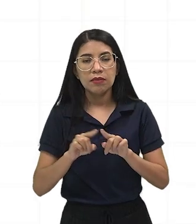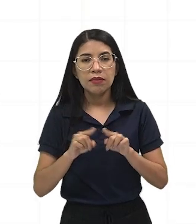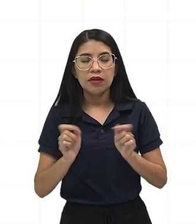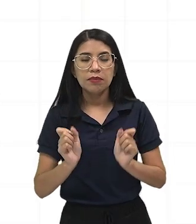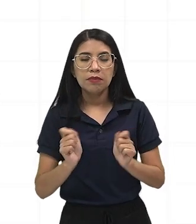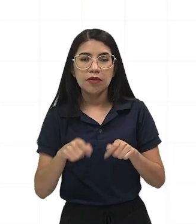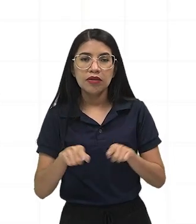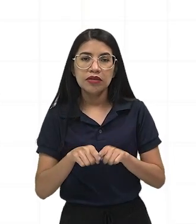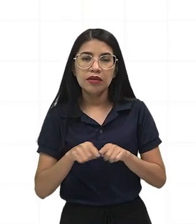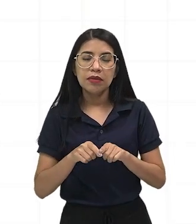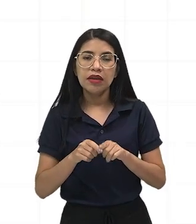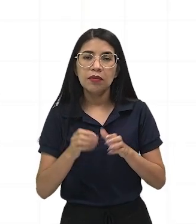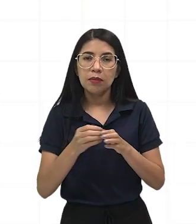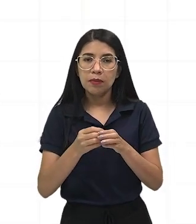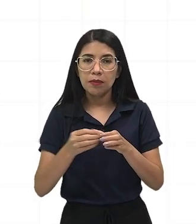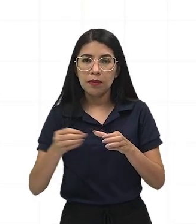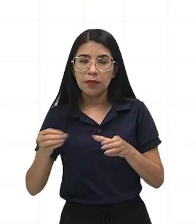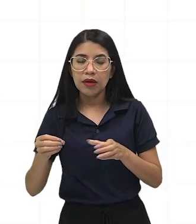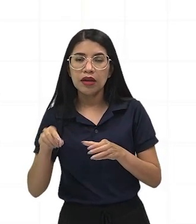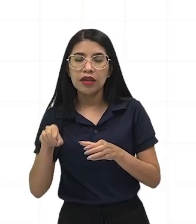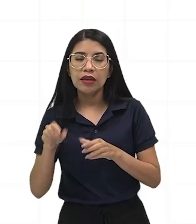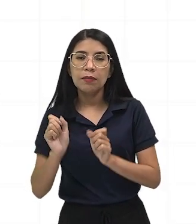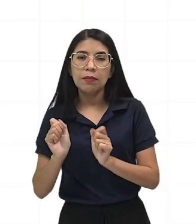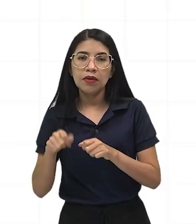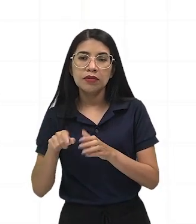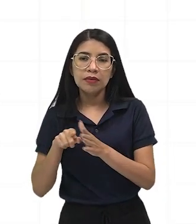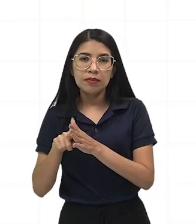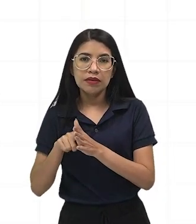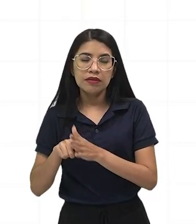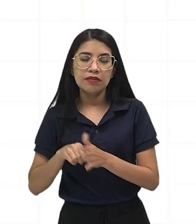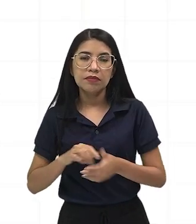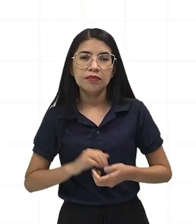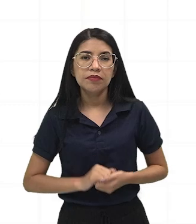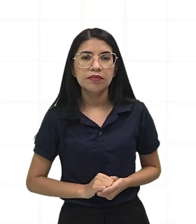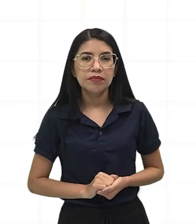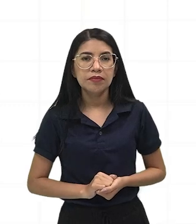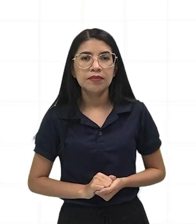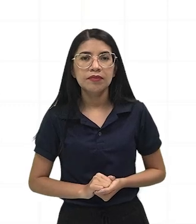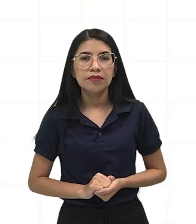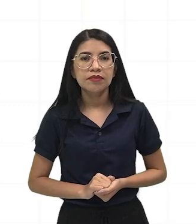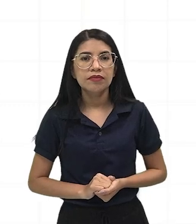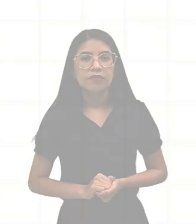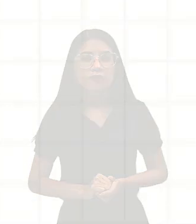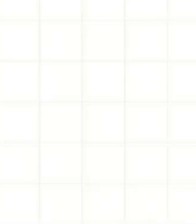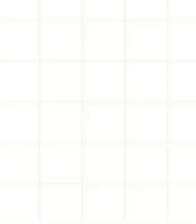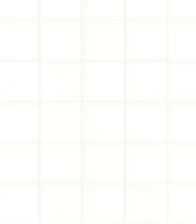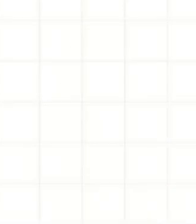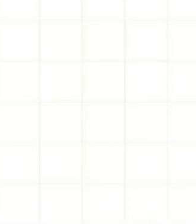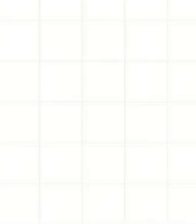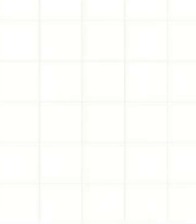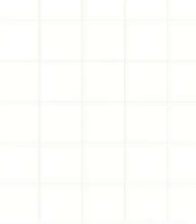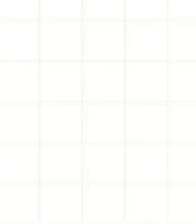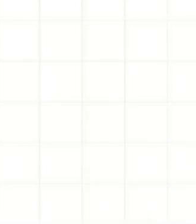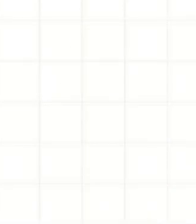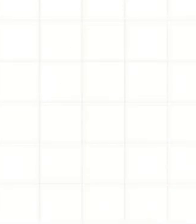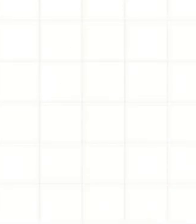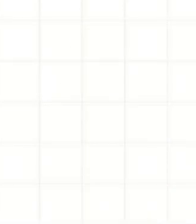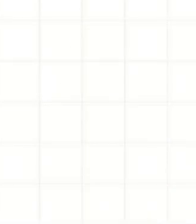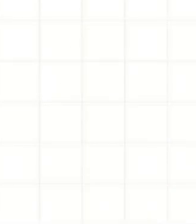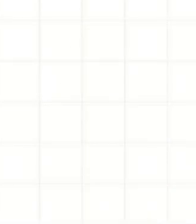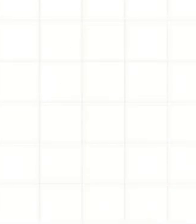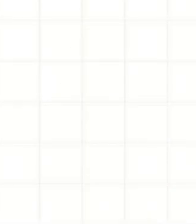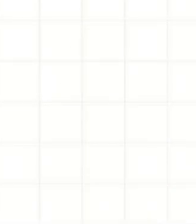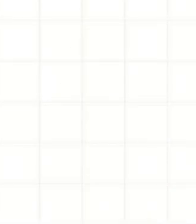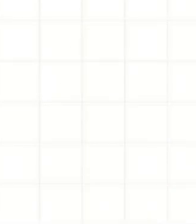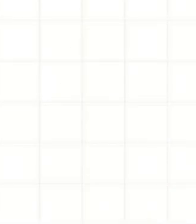uma fração, aqui, que essa aqui está exatamente tirada aqui, e aí eu realizar a